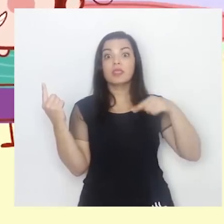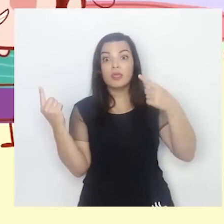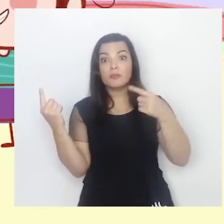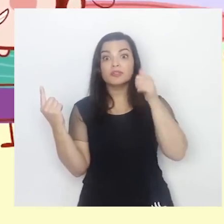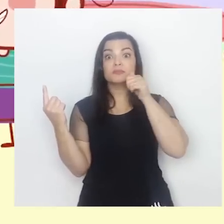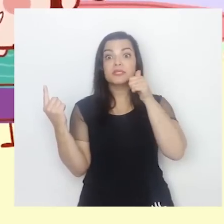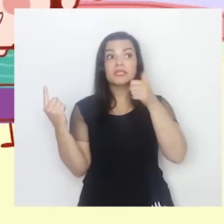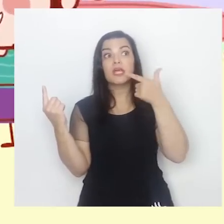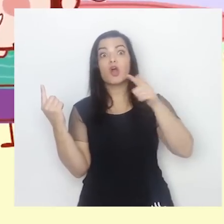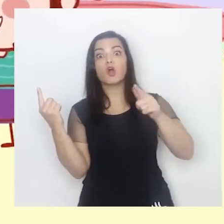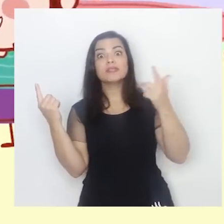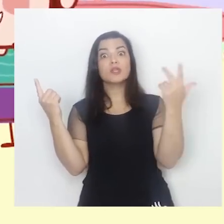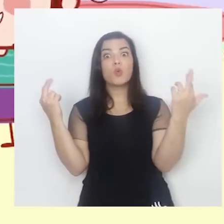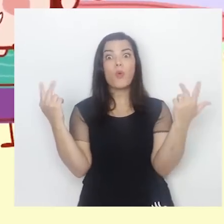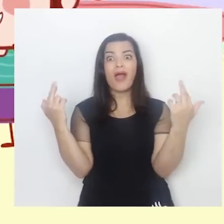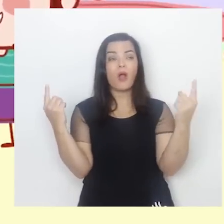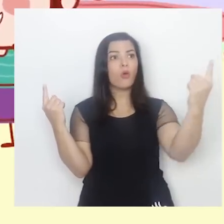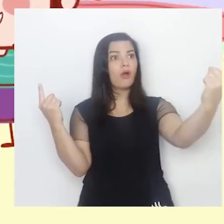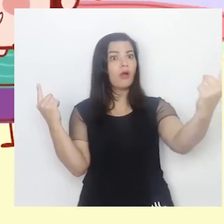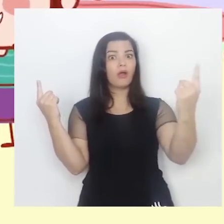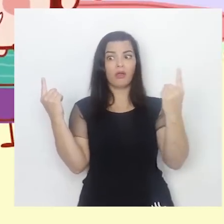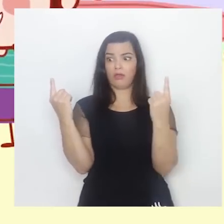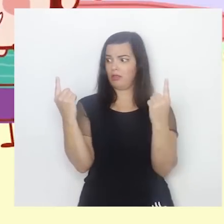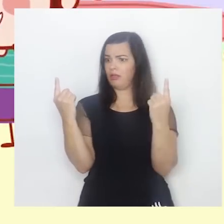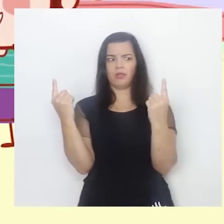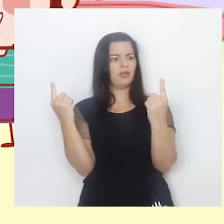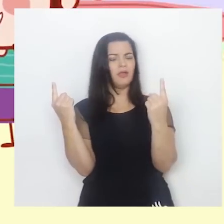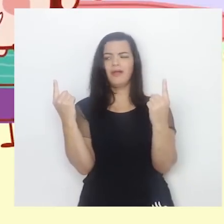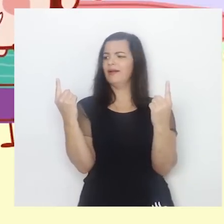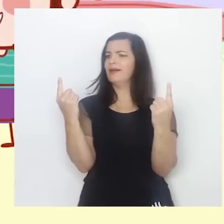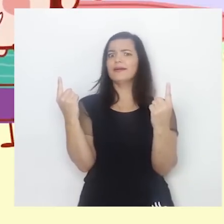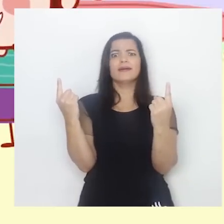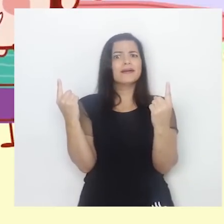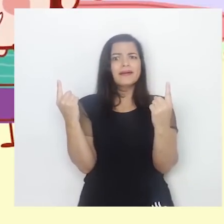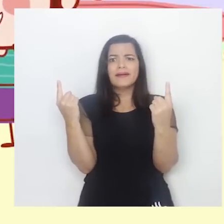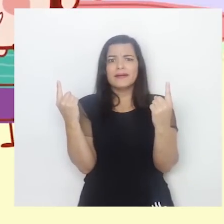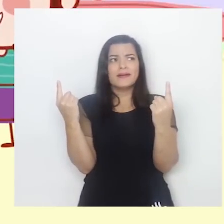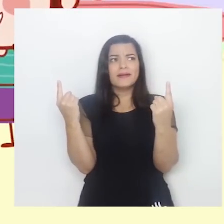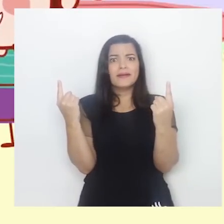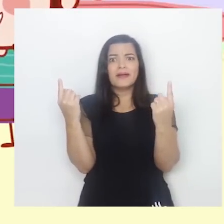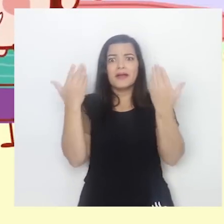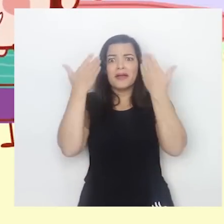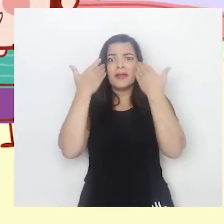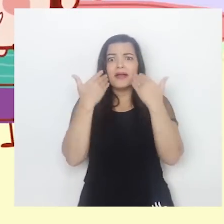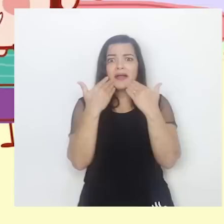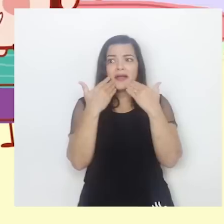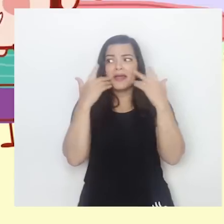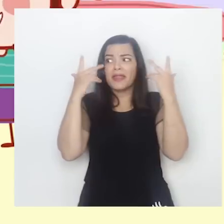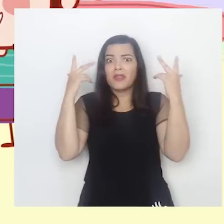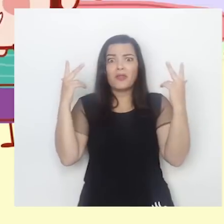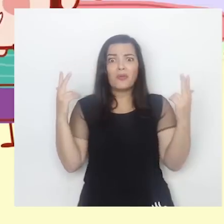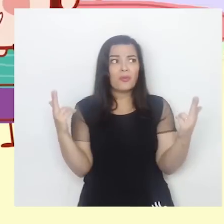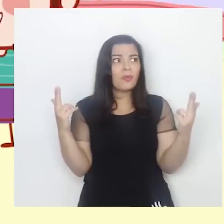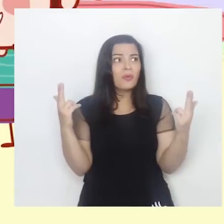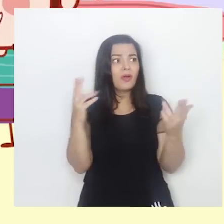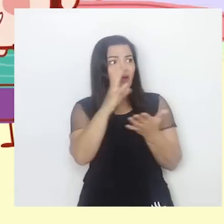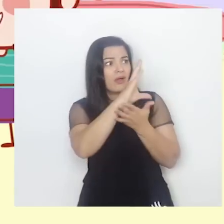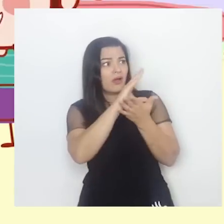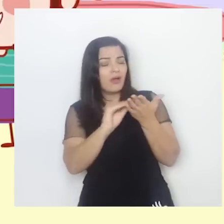igualzinha veio do outro lado também. Aquelas meninas tinham a cara